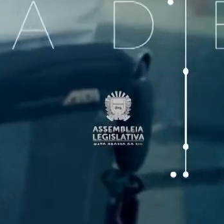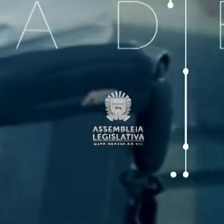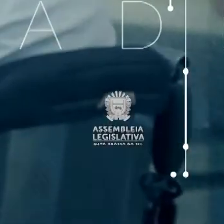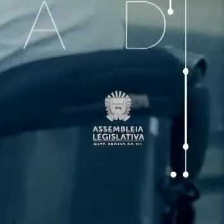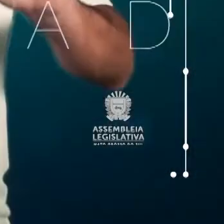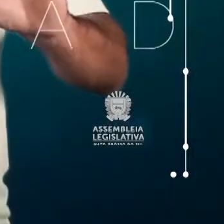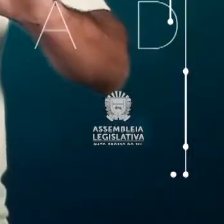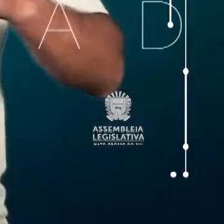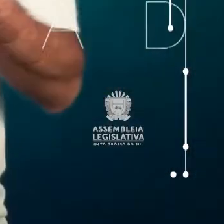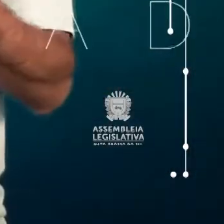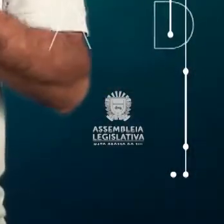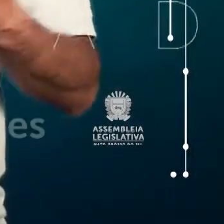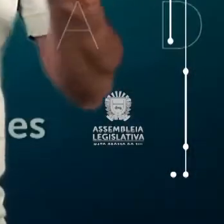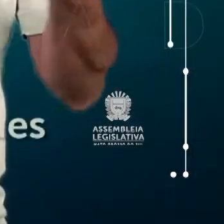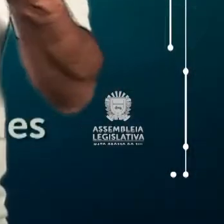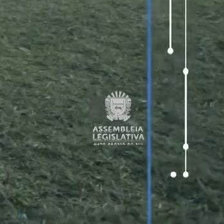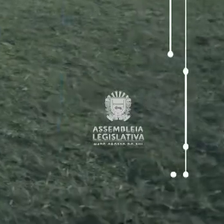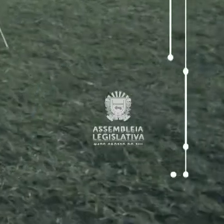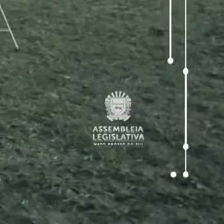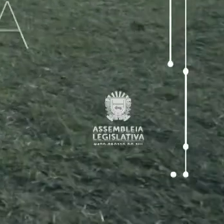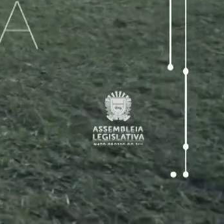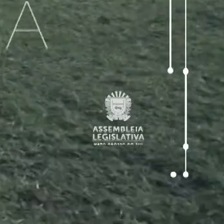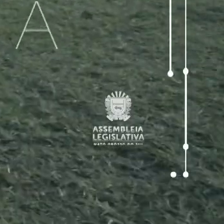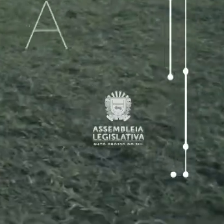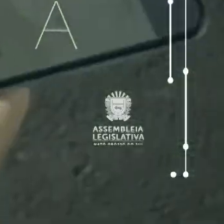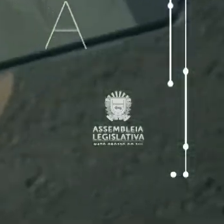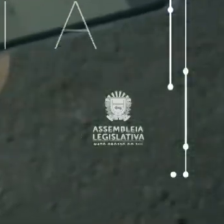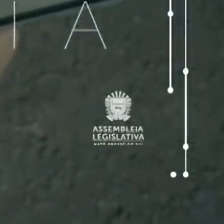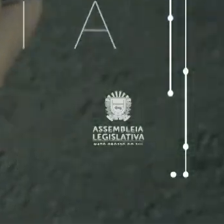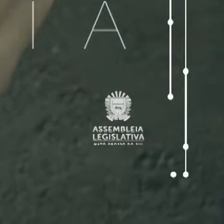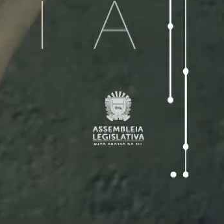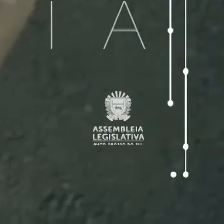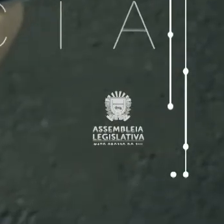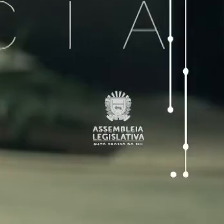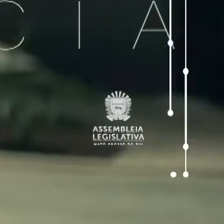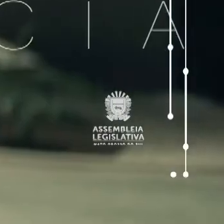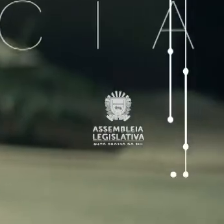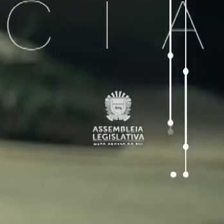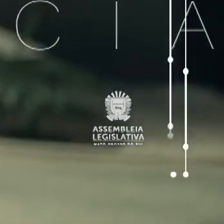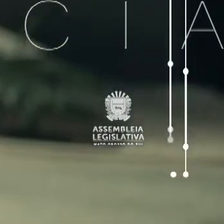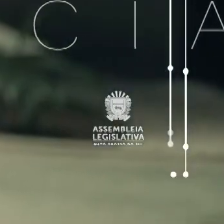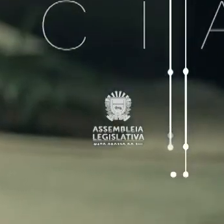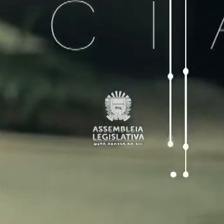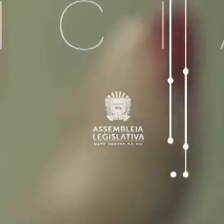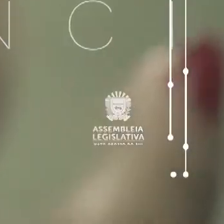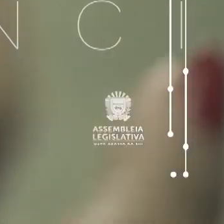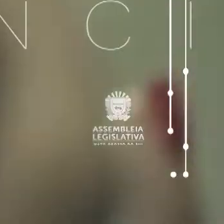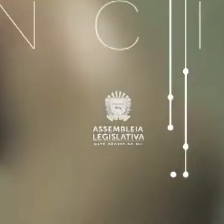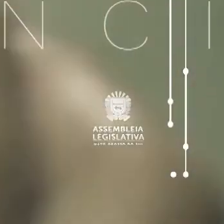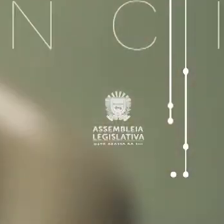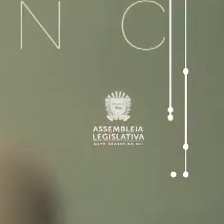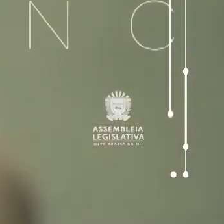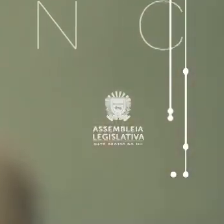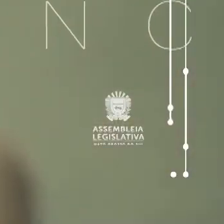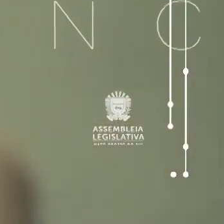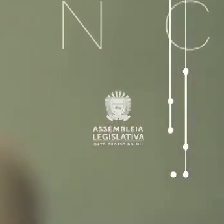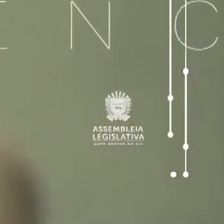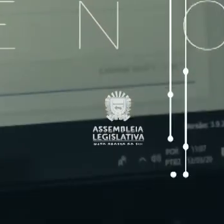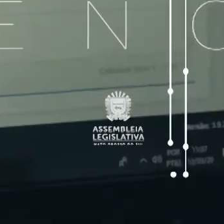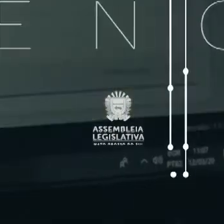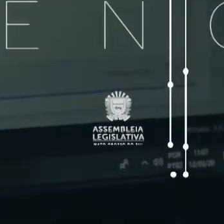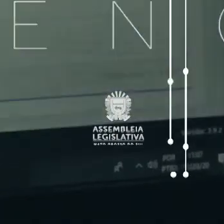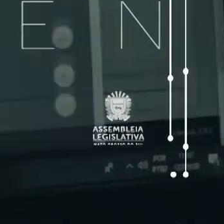foi finalista do prêmio Assembleia Cidadã. Padrões internacionais de navegabilidade no sistema de busca do portal na